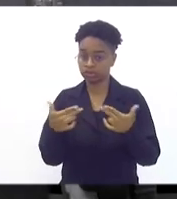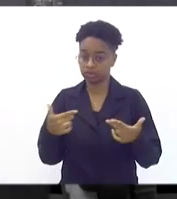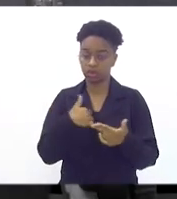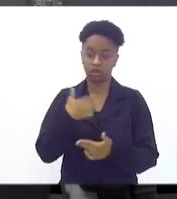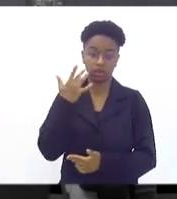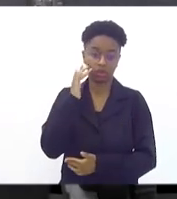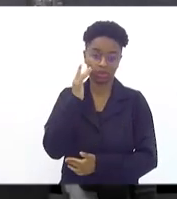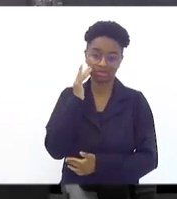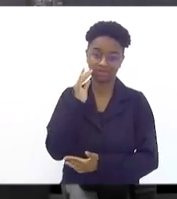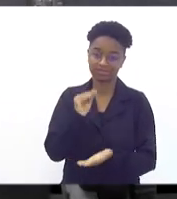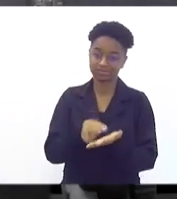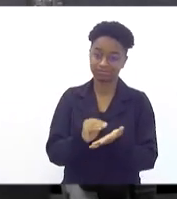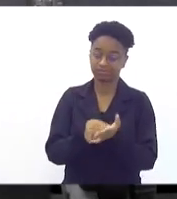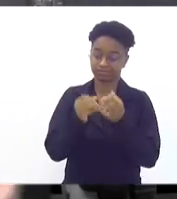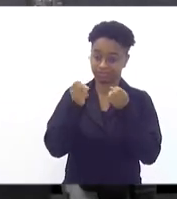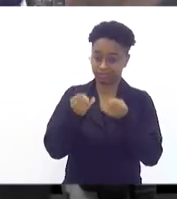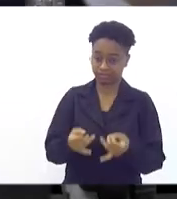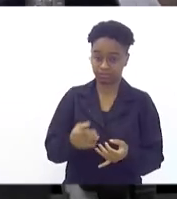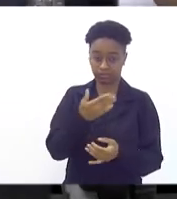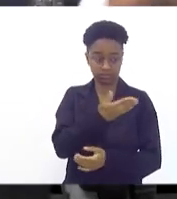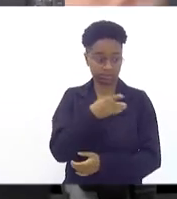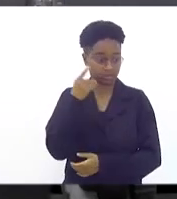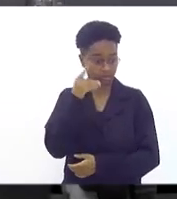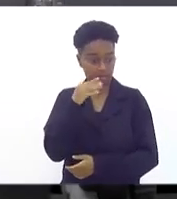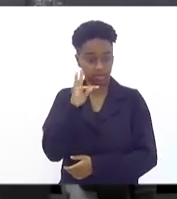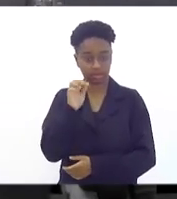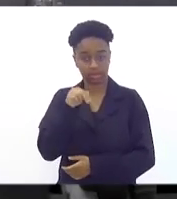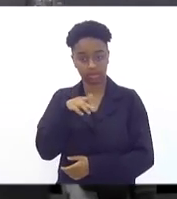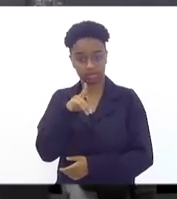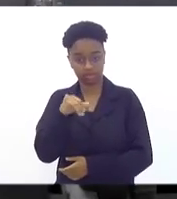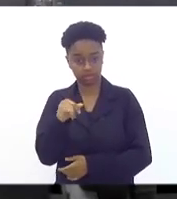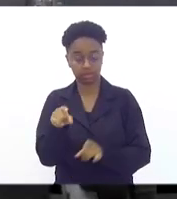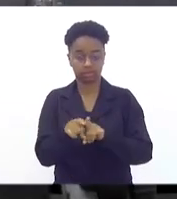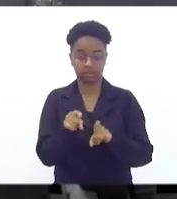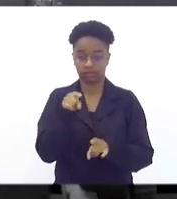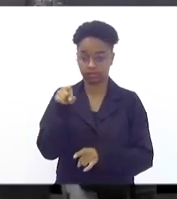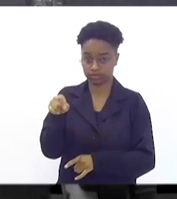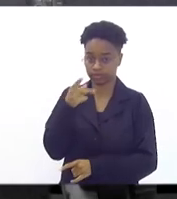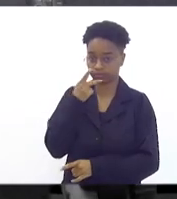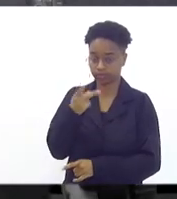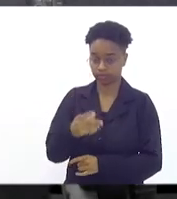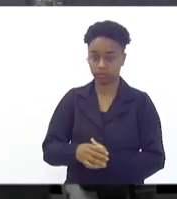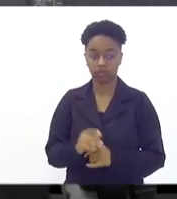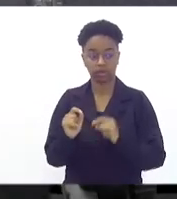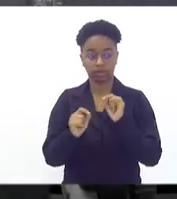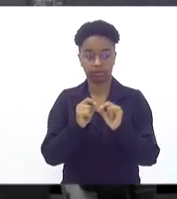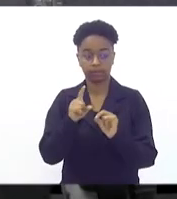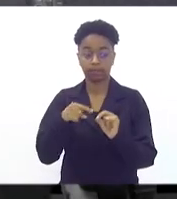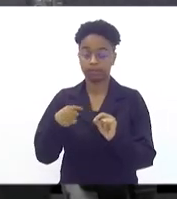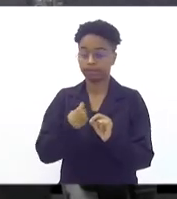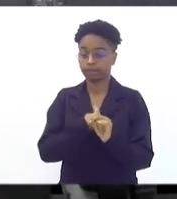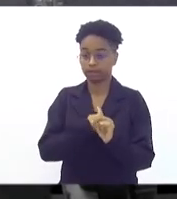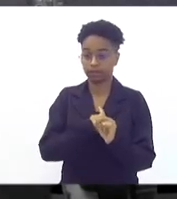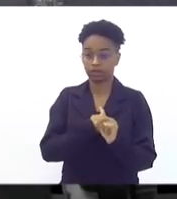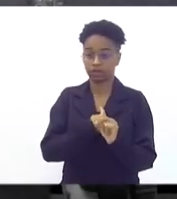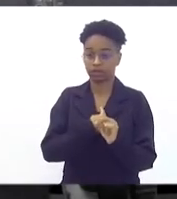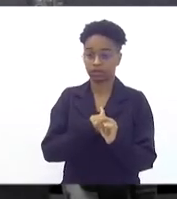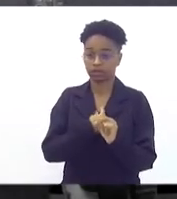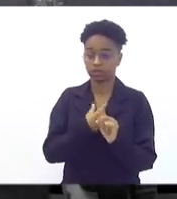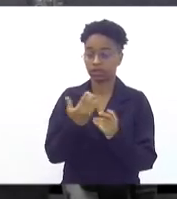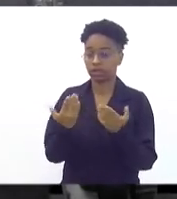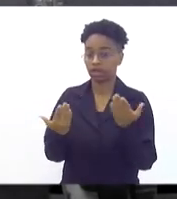Ficou claro na palavra Deputado da palavra de vossa excelência também é o seguinte nós estamos sobre o exercício